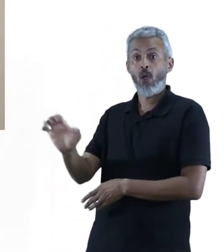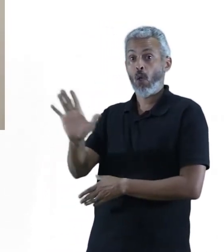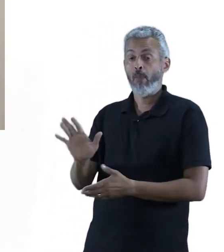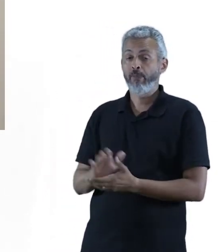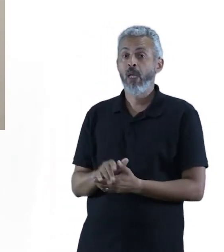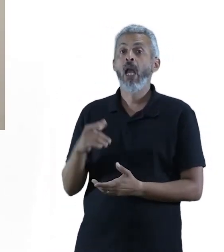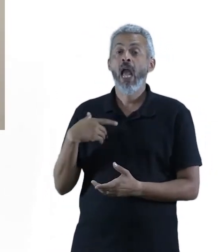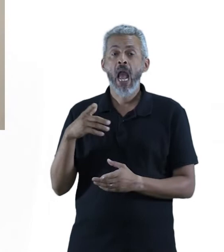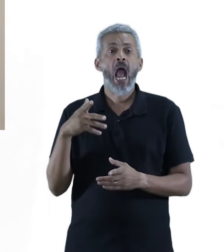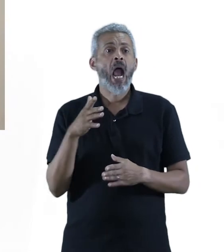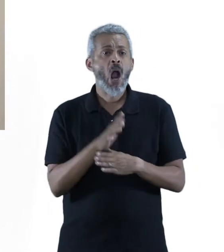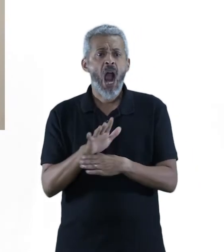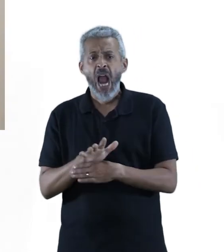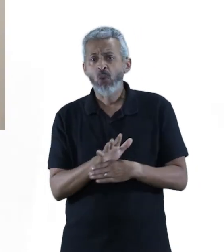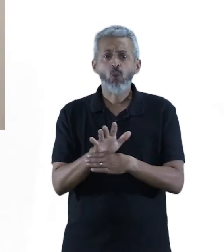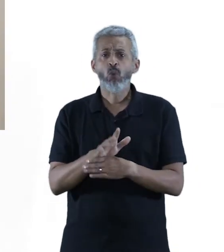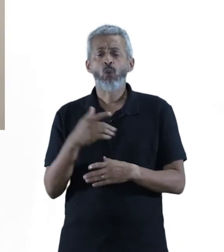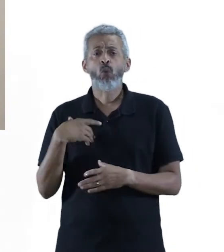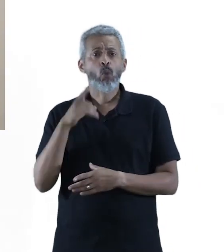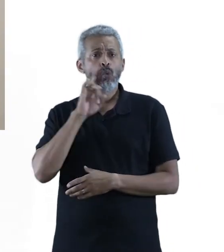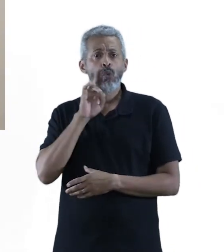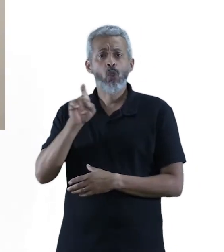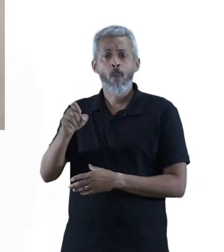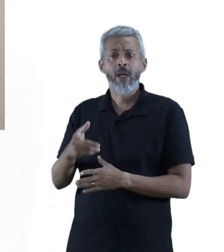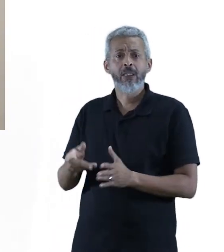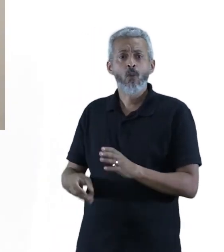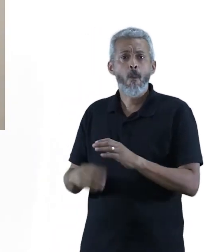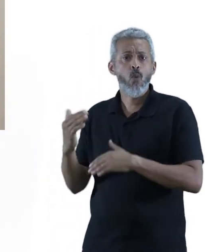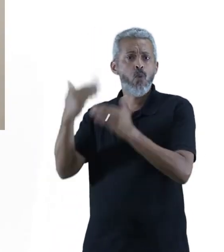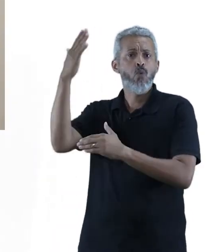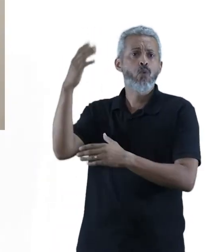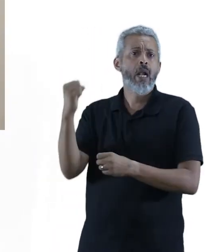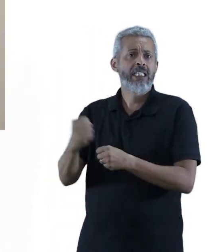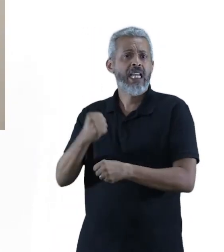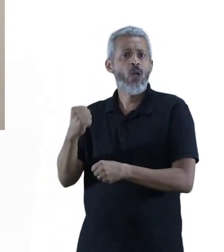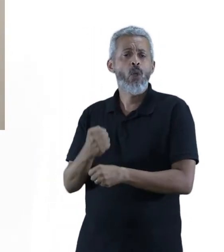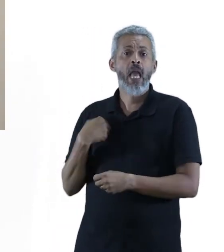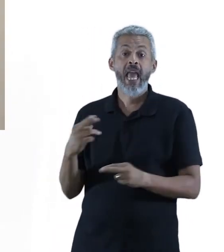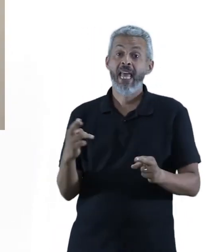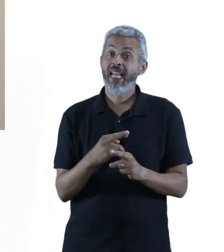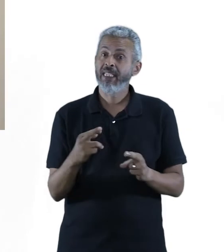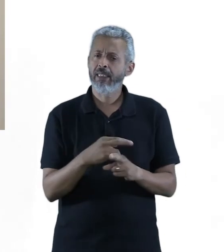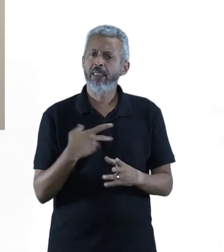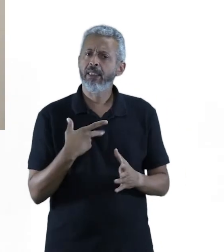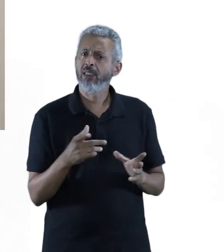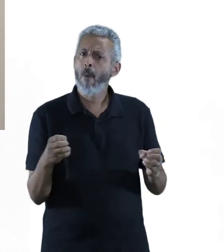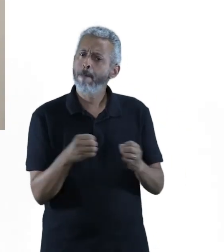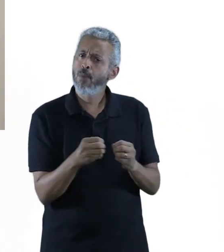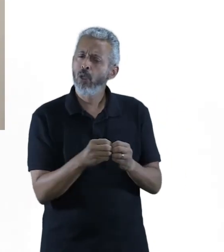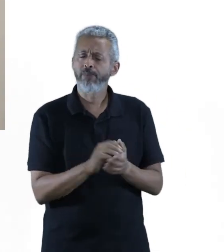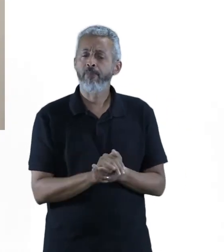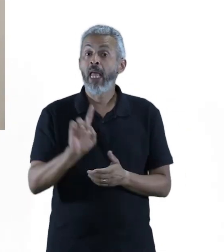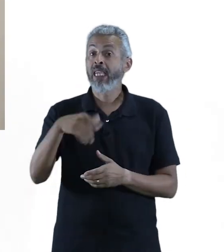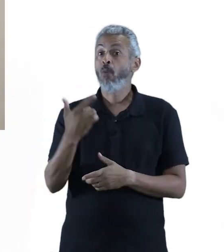A Europa, por exemplo, recebeu bastante ajuda dos Estados Unidos para conseguir se reconstruir e manter uma relação muito